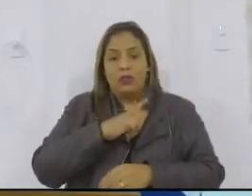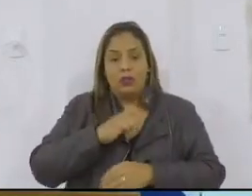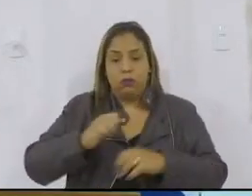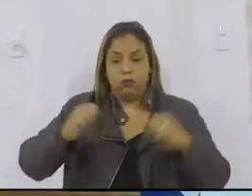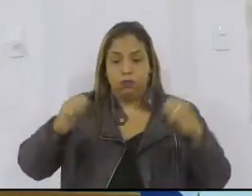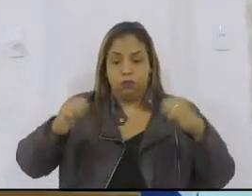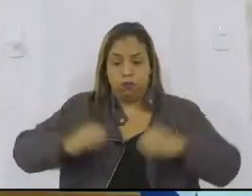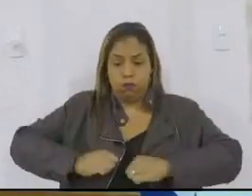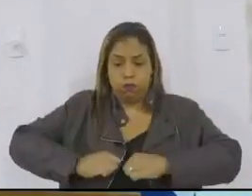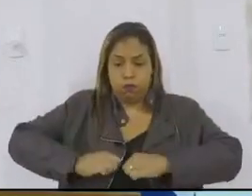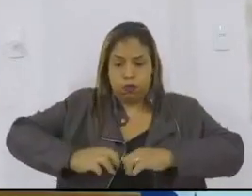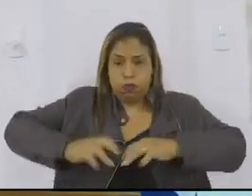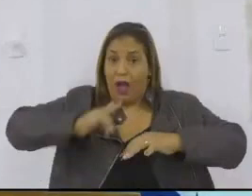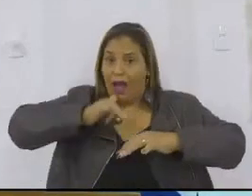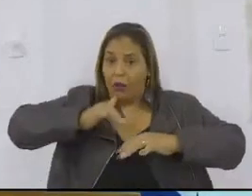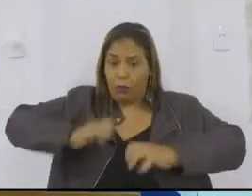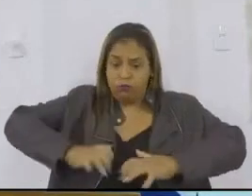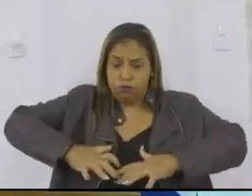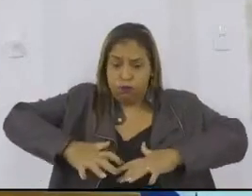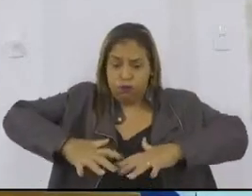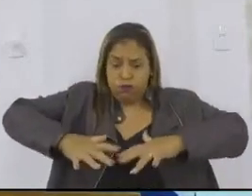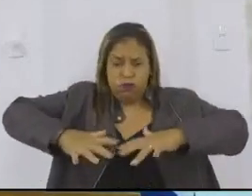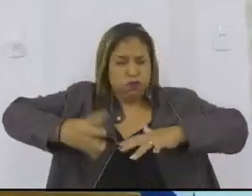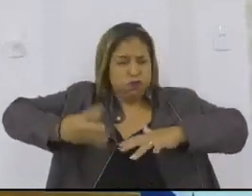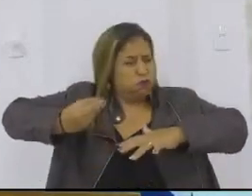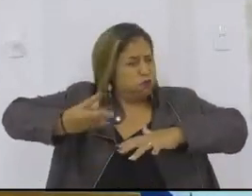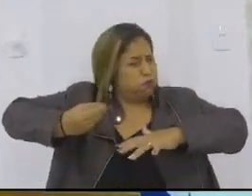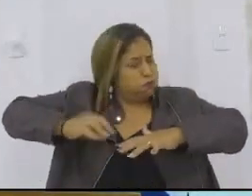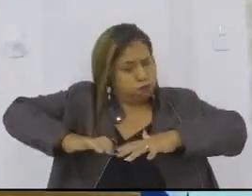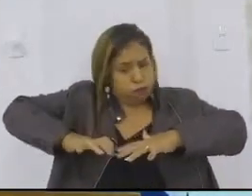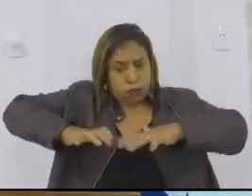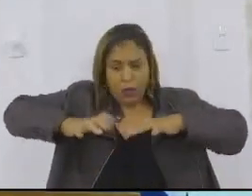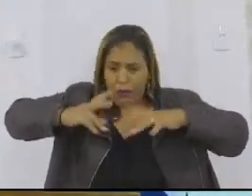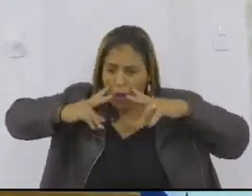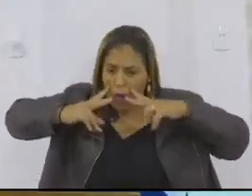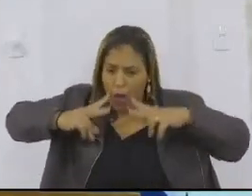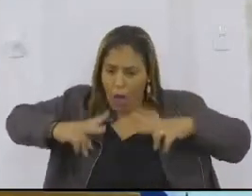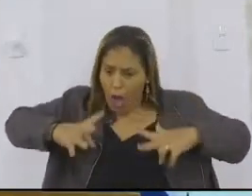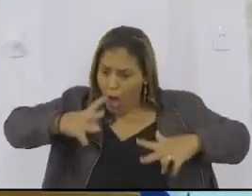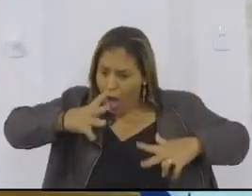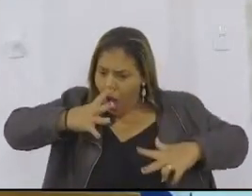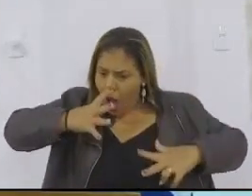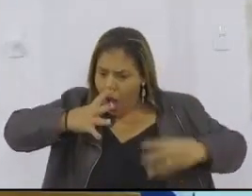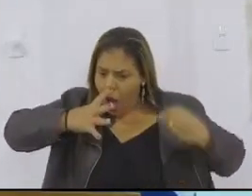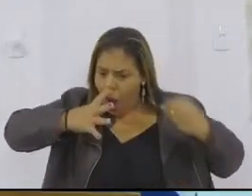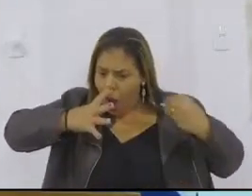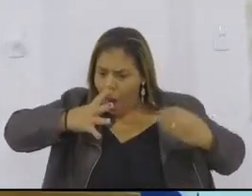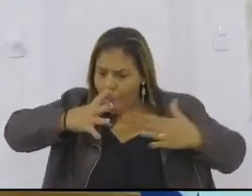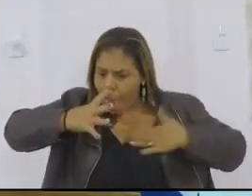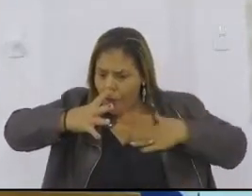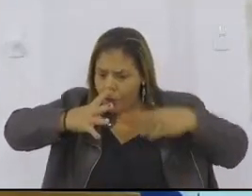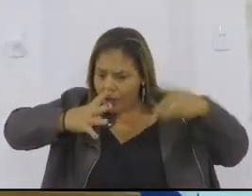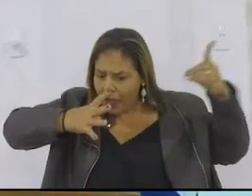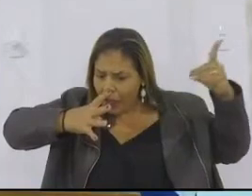inundado, mas muita água mesmo. E eu fiquei olhando aquilo, falei: meu Deus, como é que esse pessoal